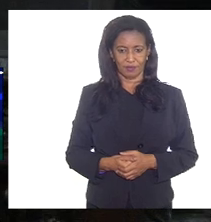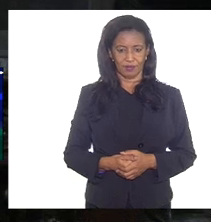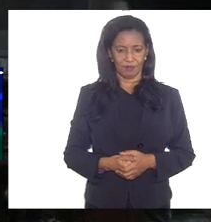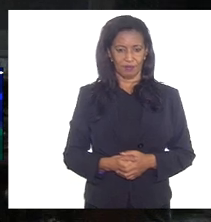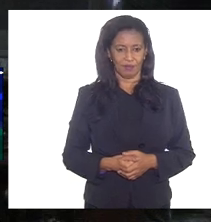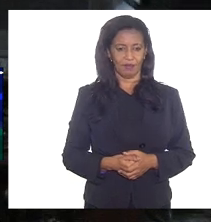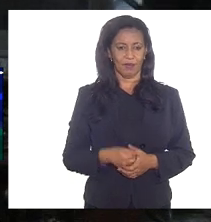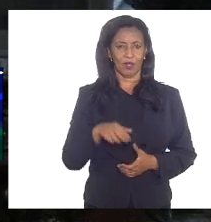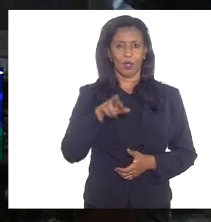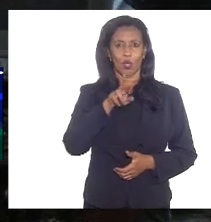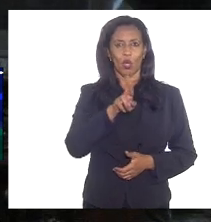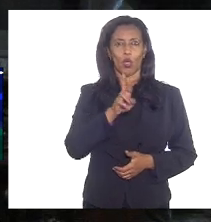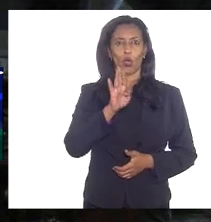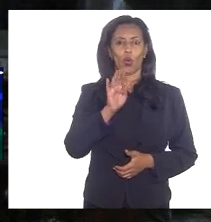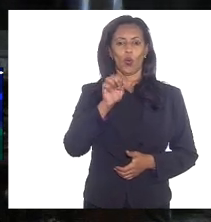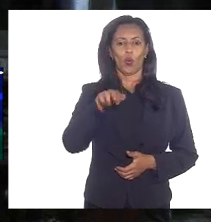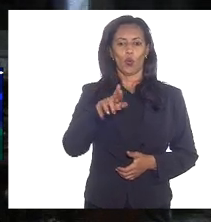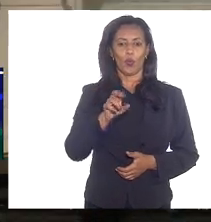Rubens Bontempo.